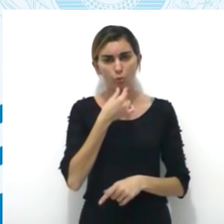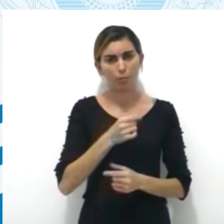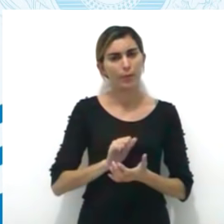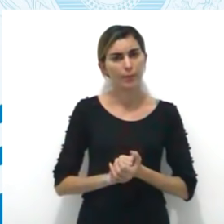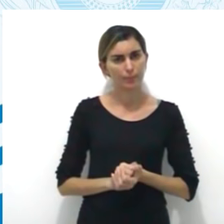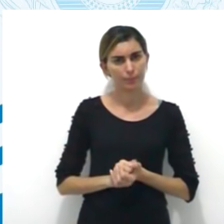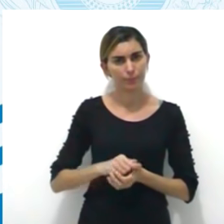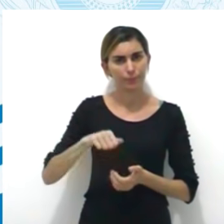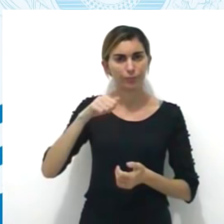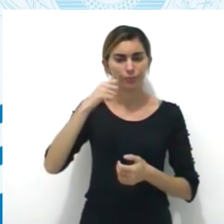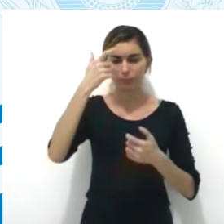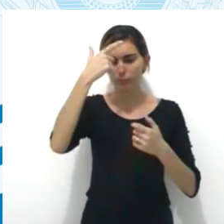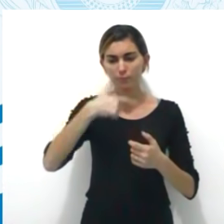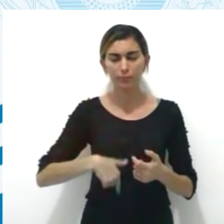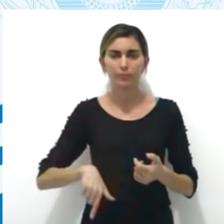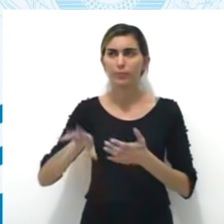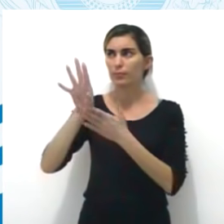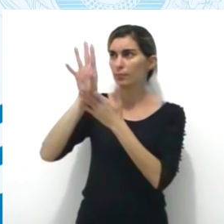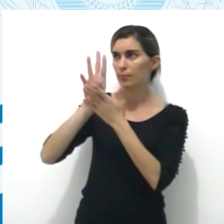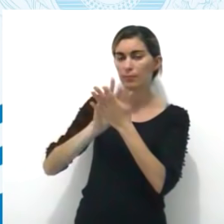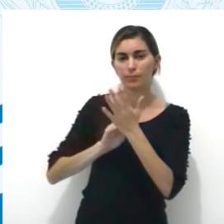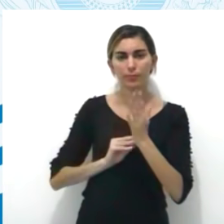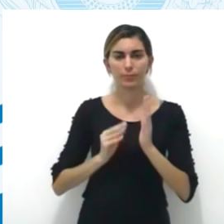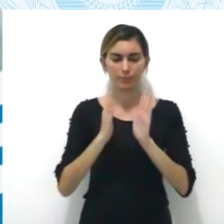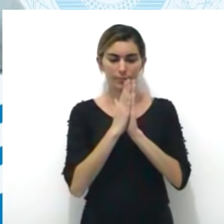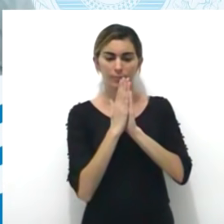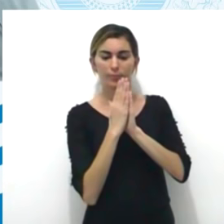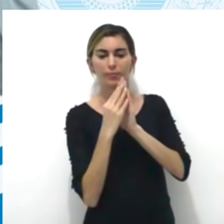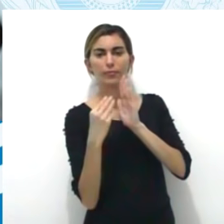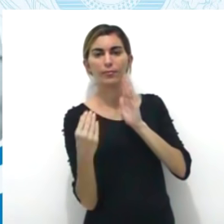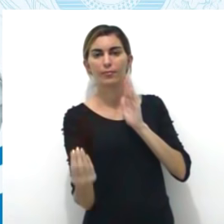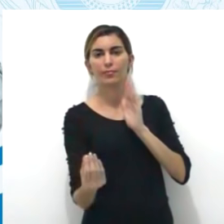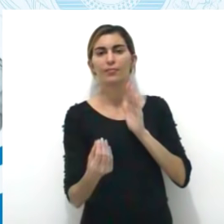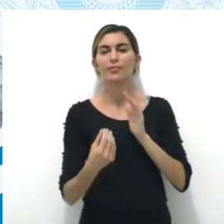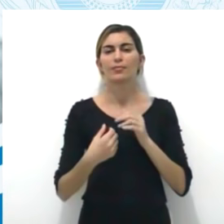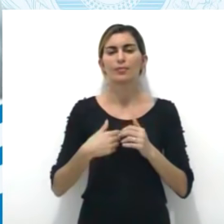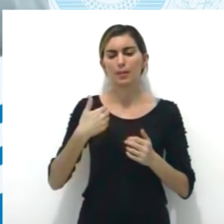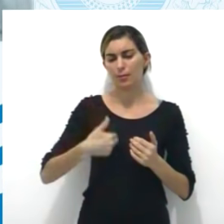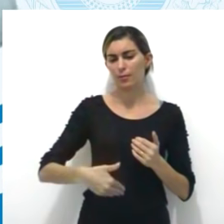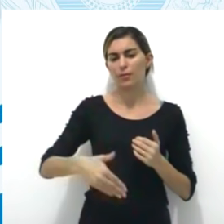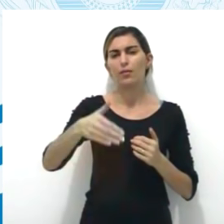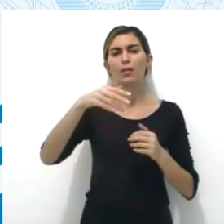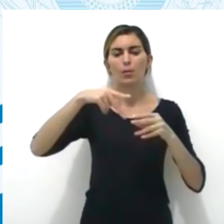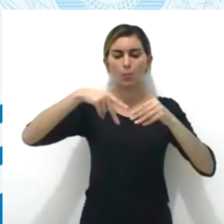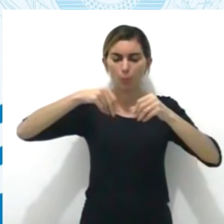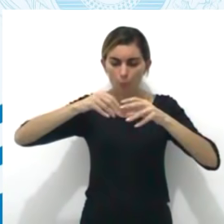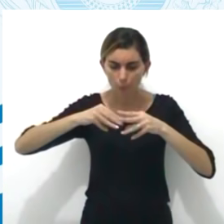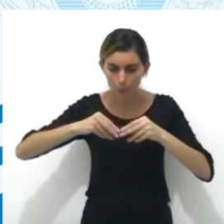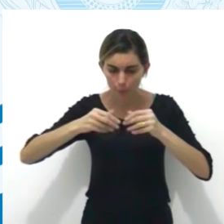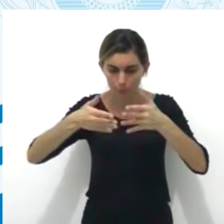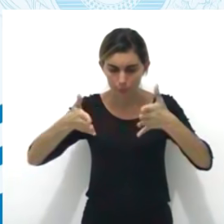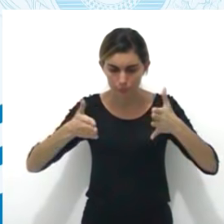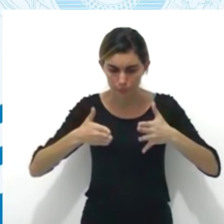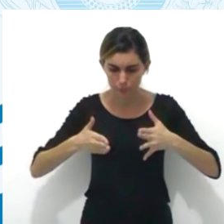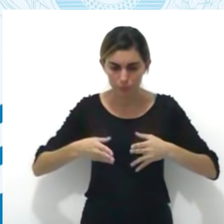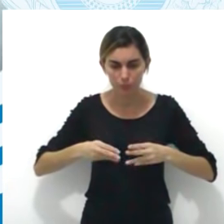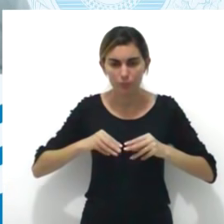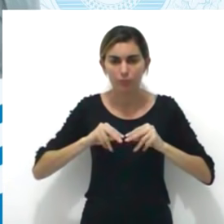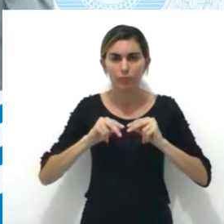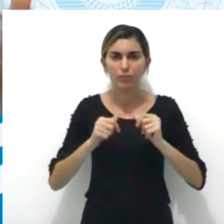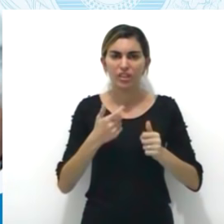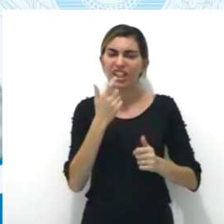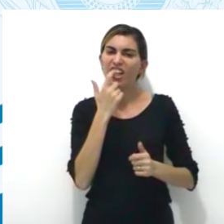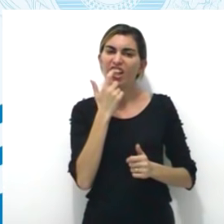um homem, a sua imagem e semelhança, a partir do pó da terra,